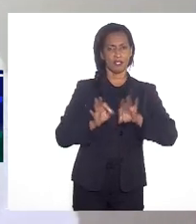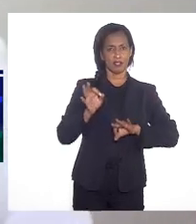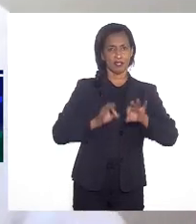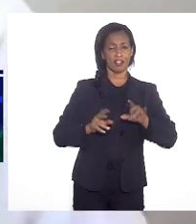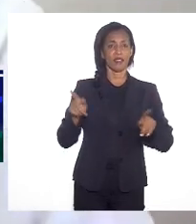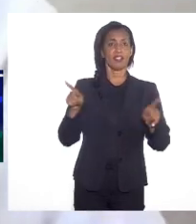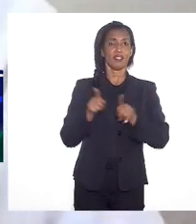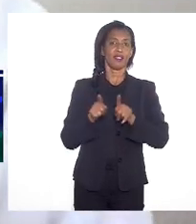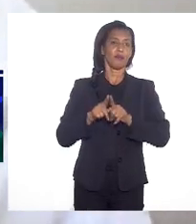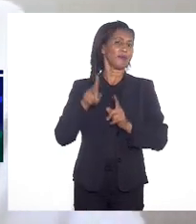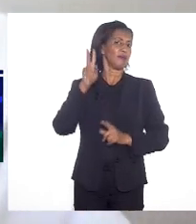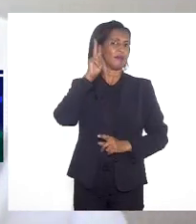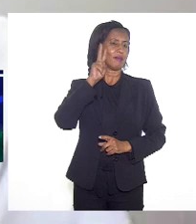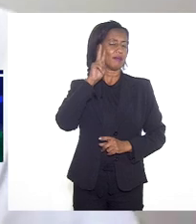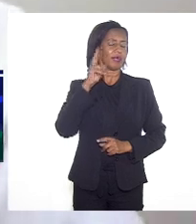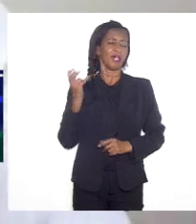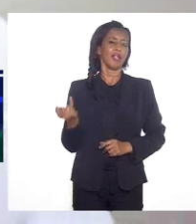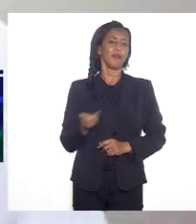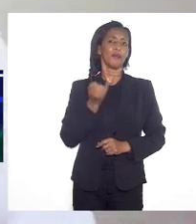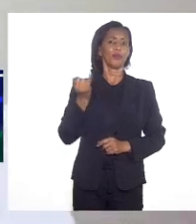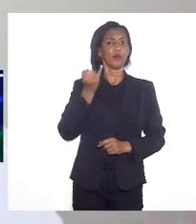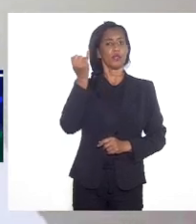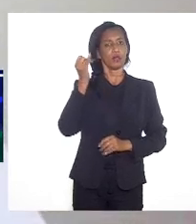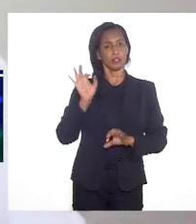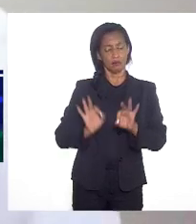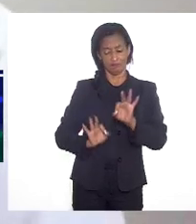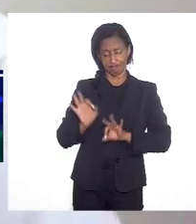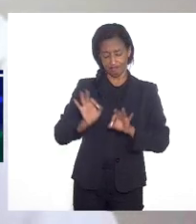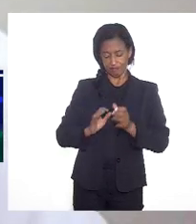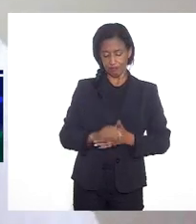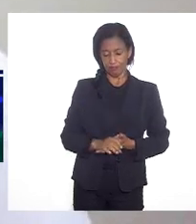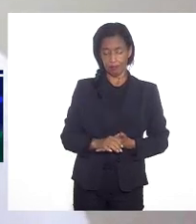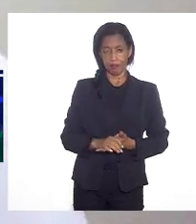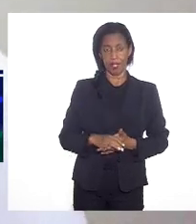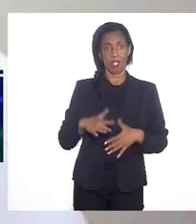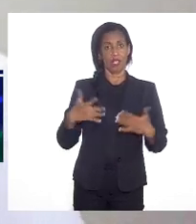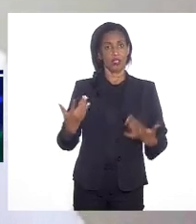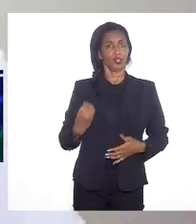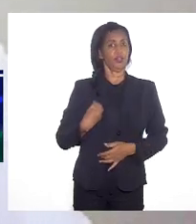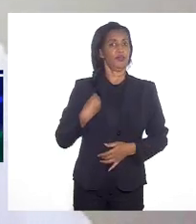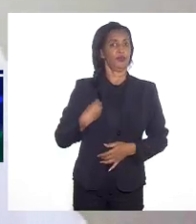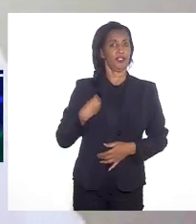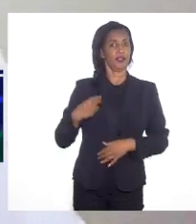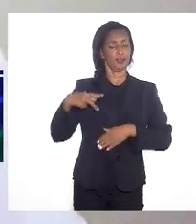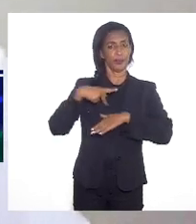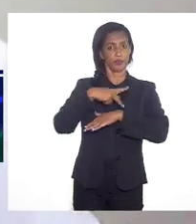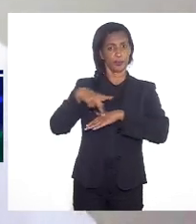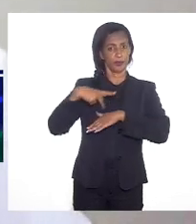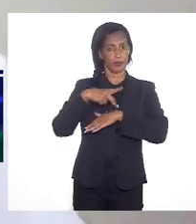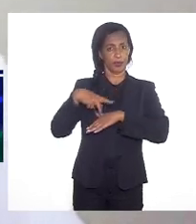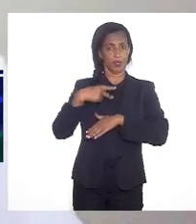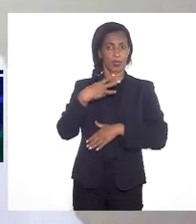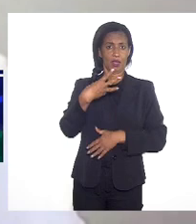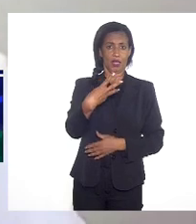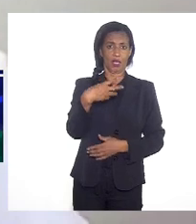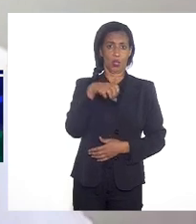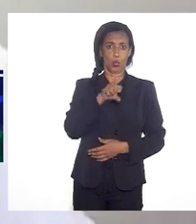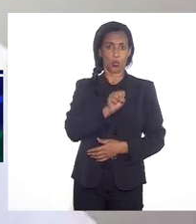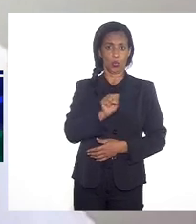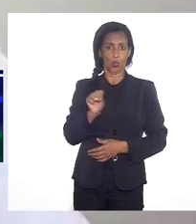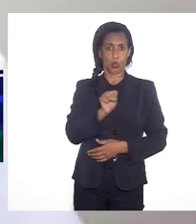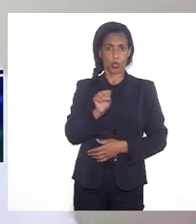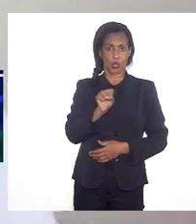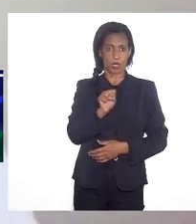a importância dele. A gente vive num país, Tia Ju, que viveu durante 388 anos, se a